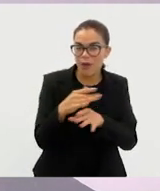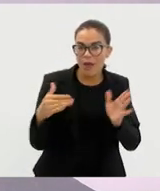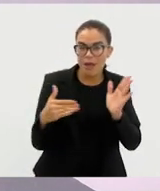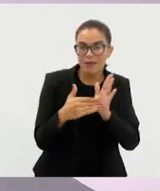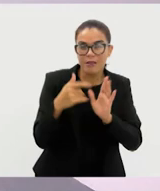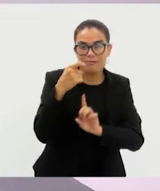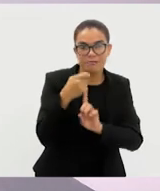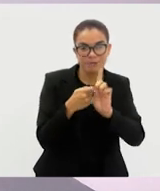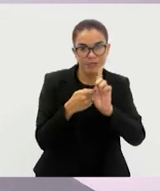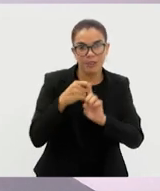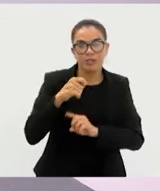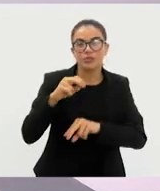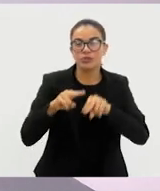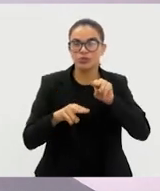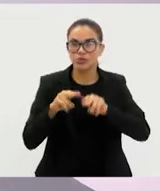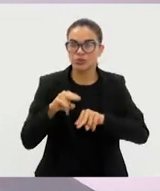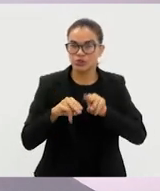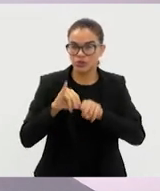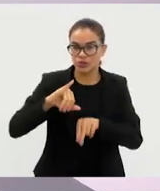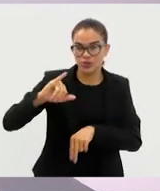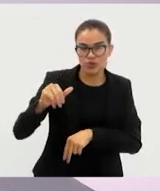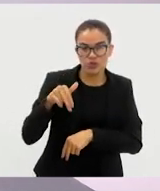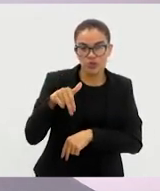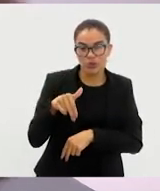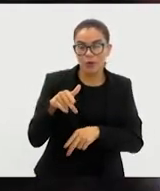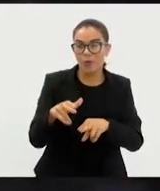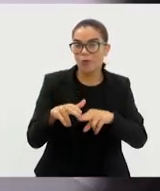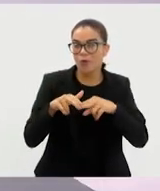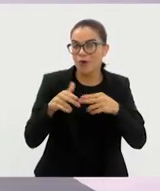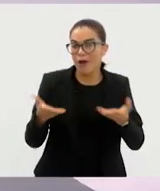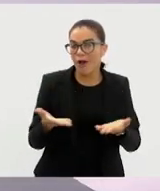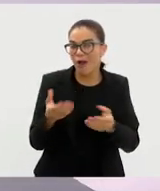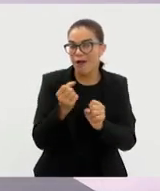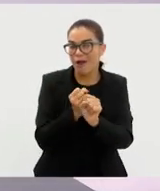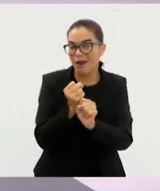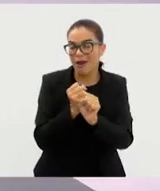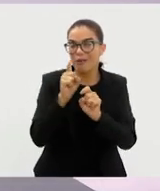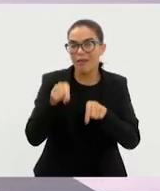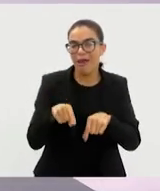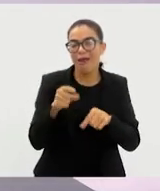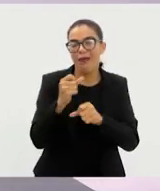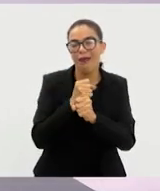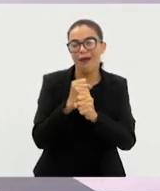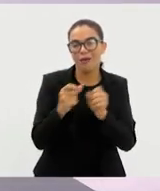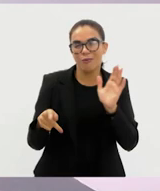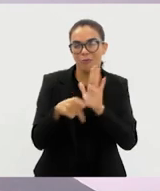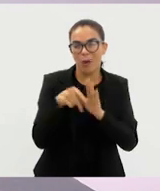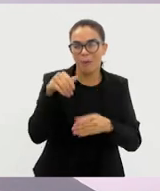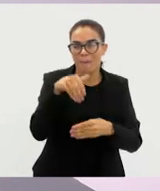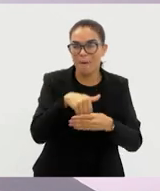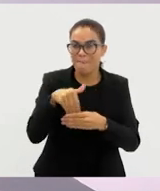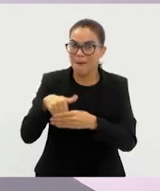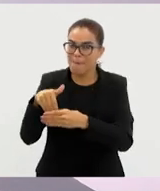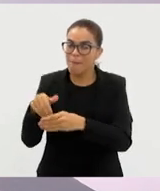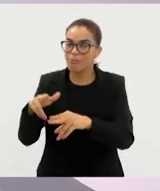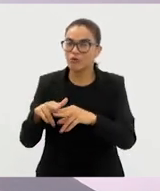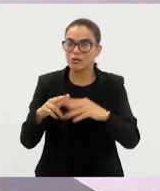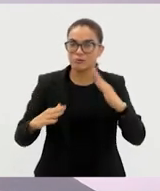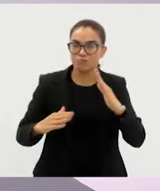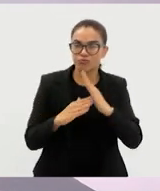porque nós estamos num ano eleitoral. Foi por isso que a comissão colocou o prazo de maio, que foi